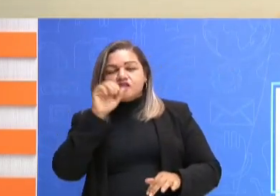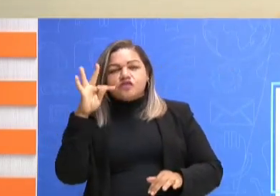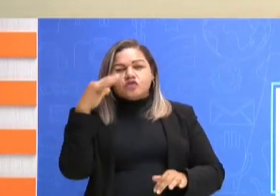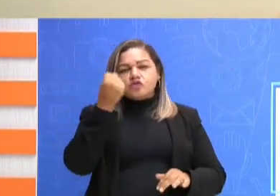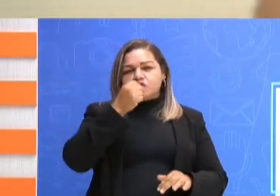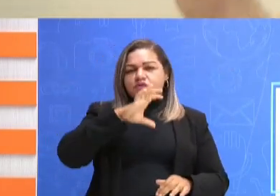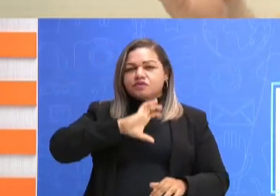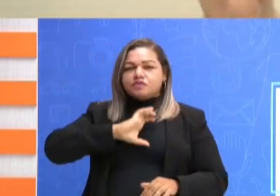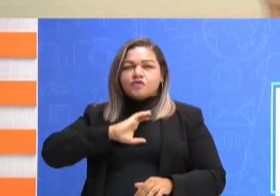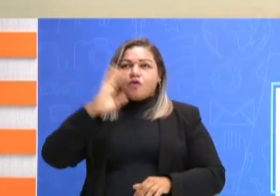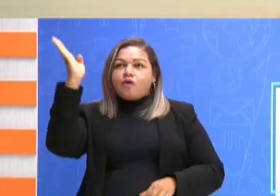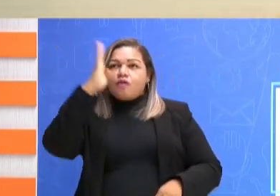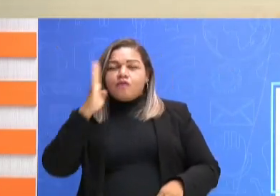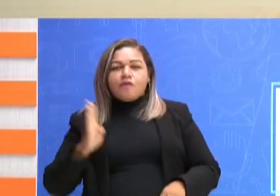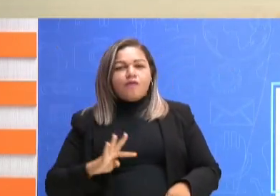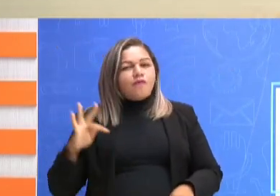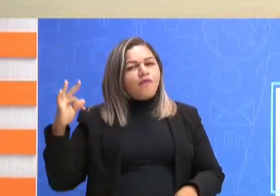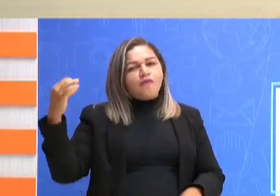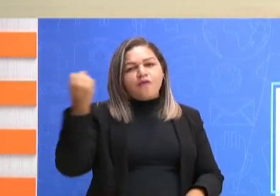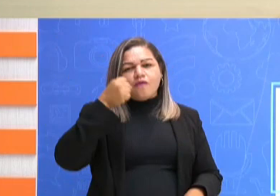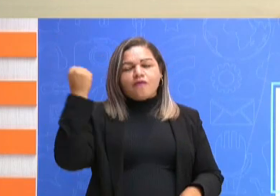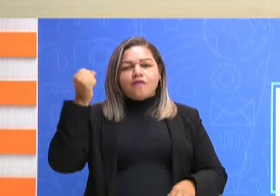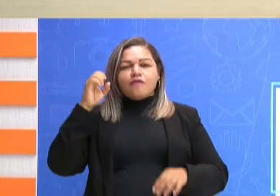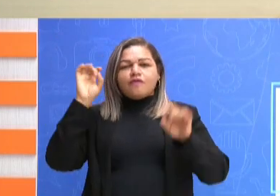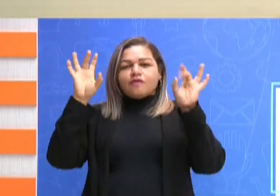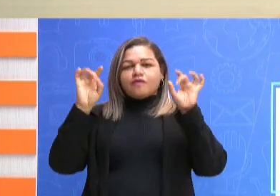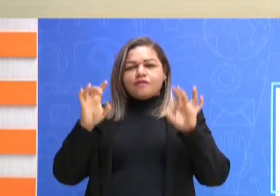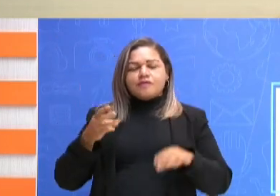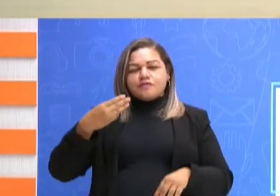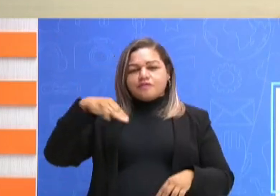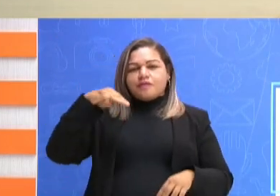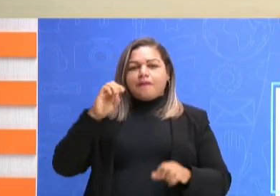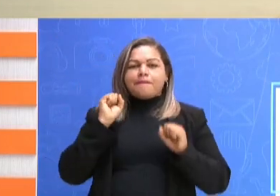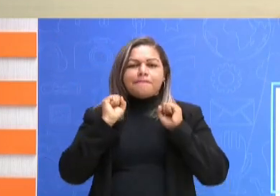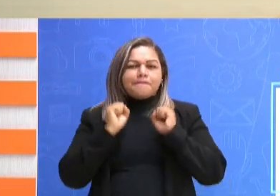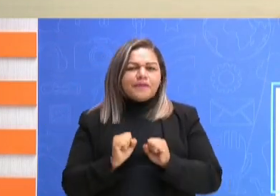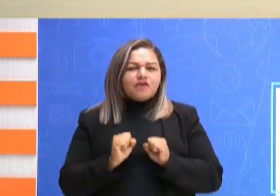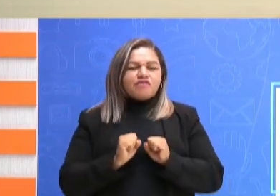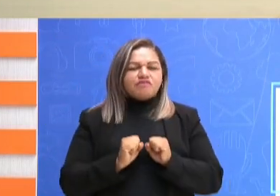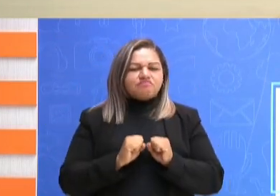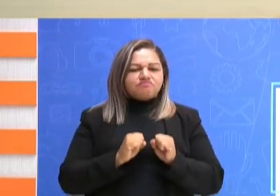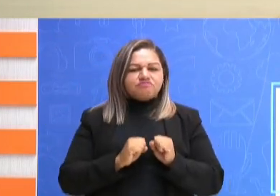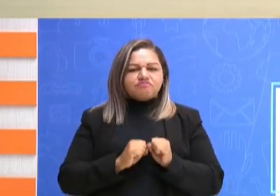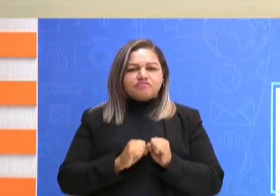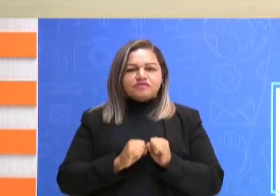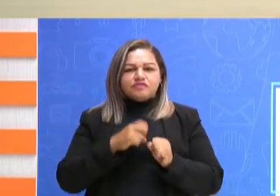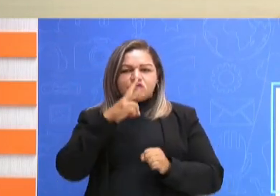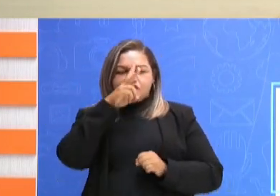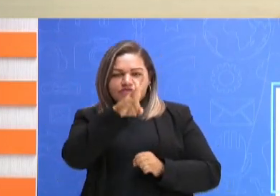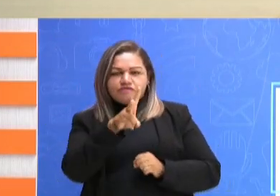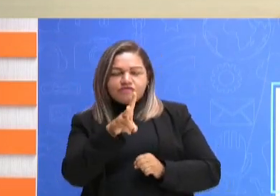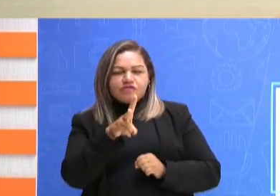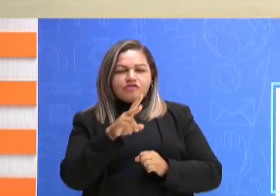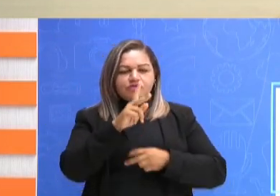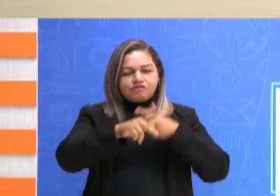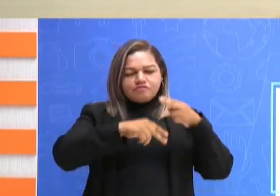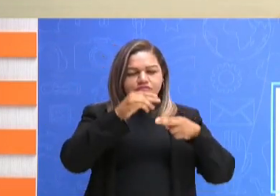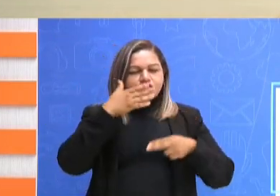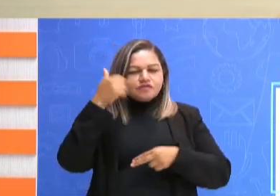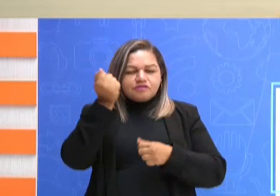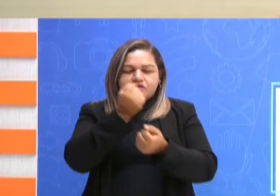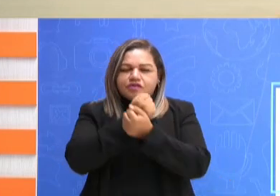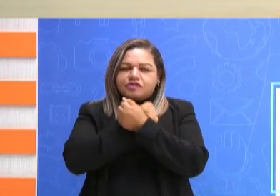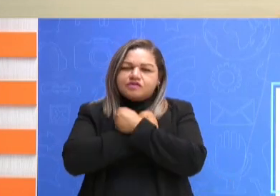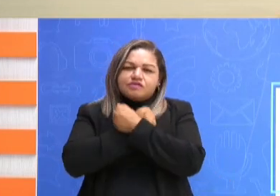de Caxias, do Brasil como um todo, especialmente do Maranhão. Que a gente pode continuar firme no mesmo propósito. E que o presente melhor, que